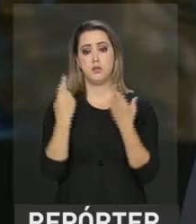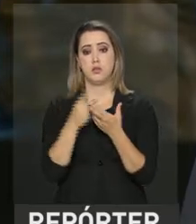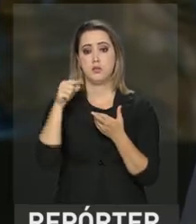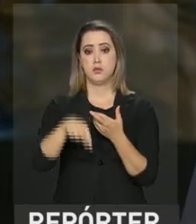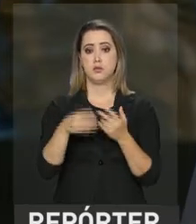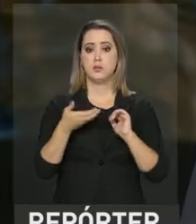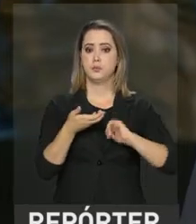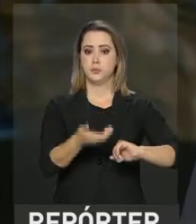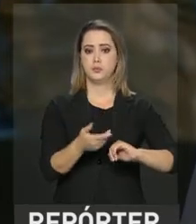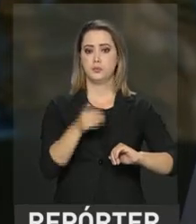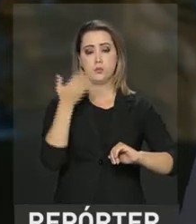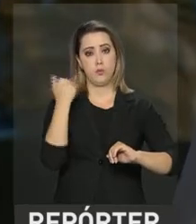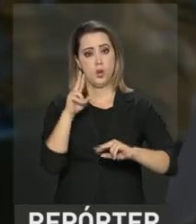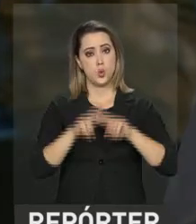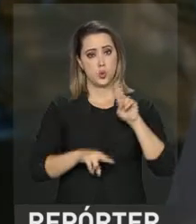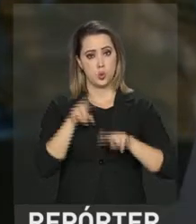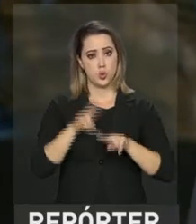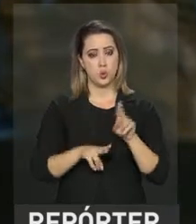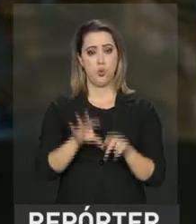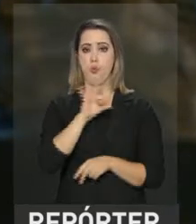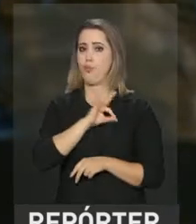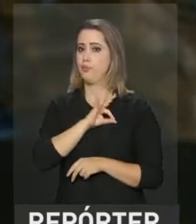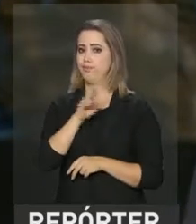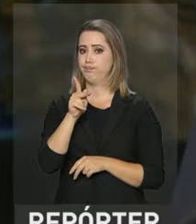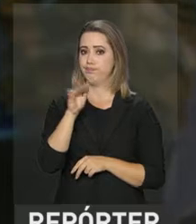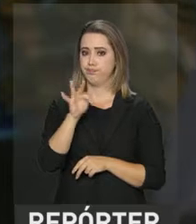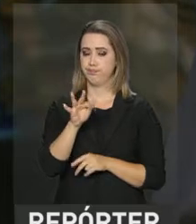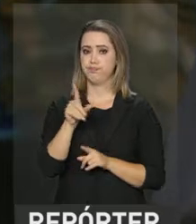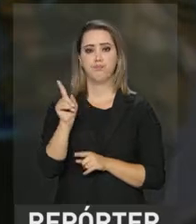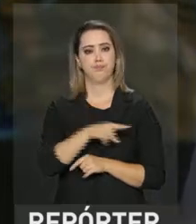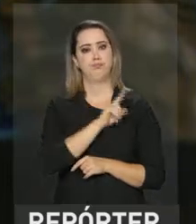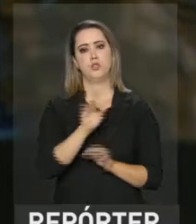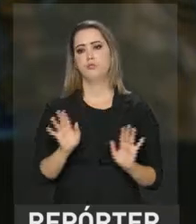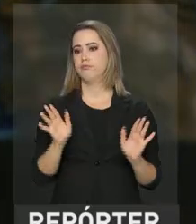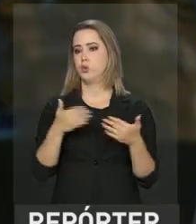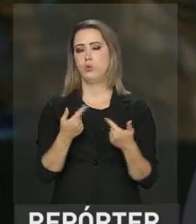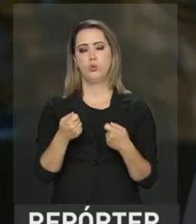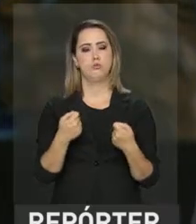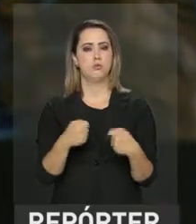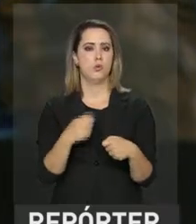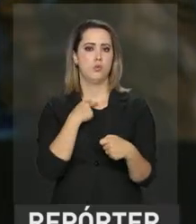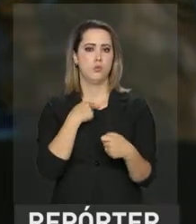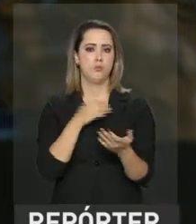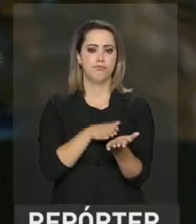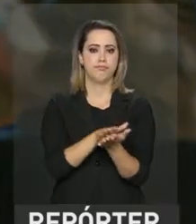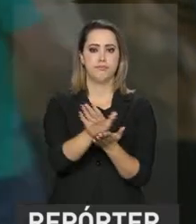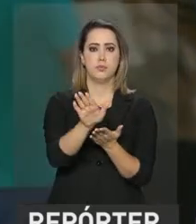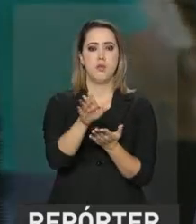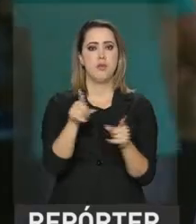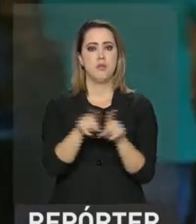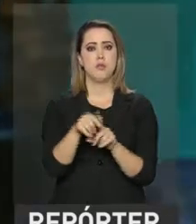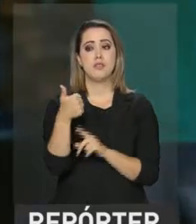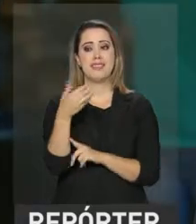no fim de junho a polícia federal suspendeu a emissão de passaportes convencionais aqueles que têm validade